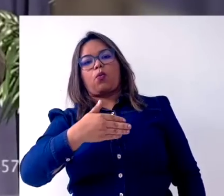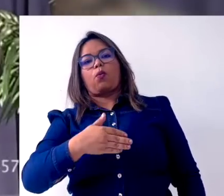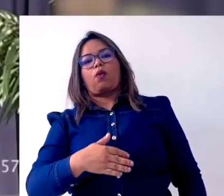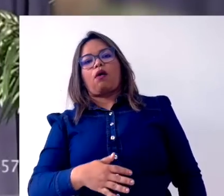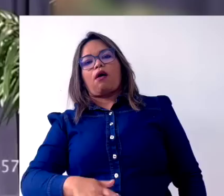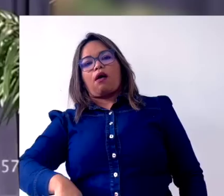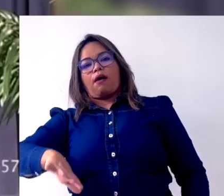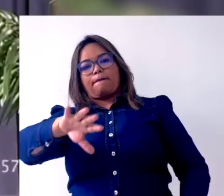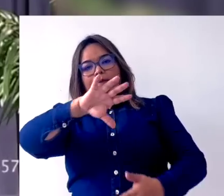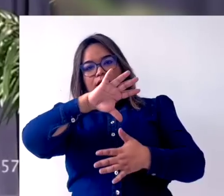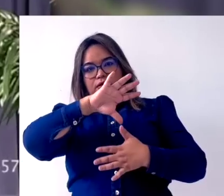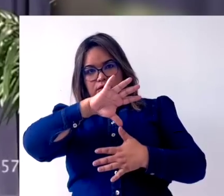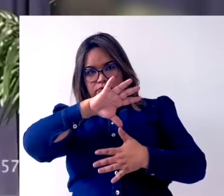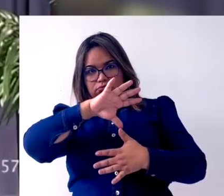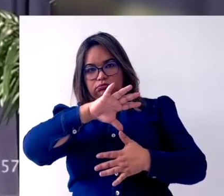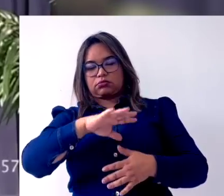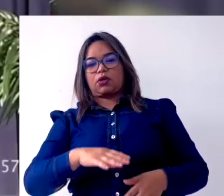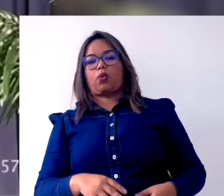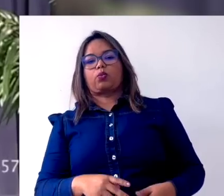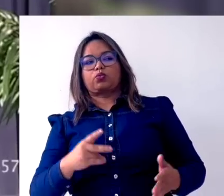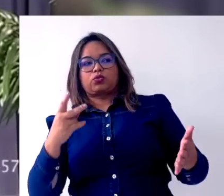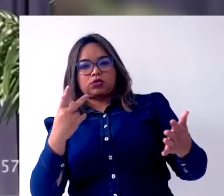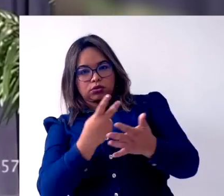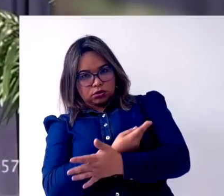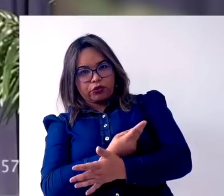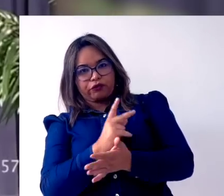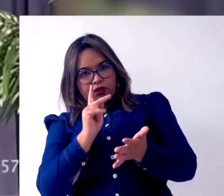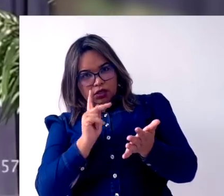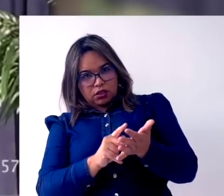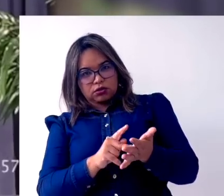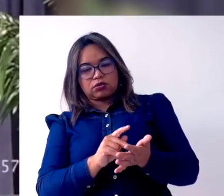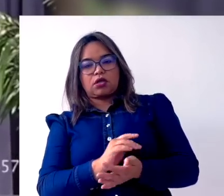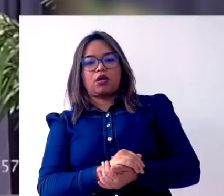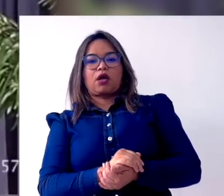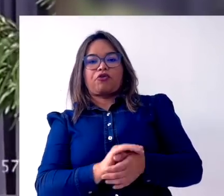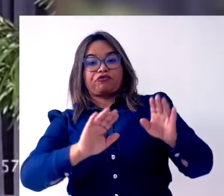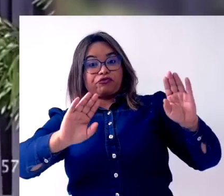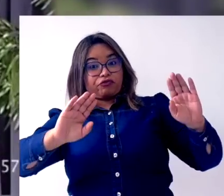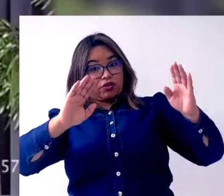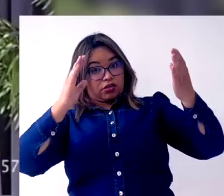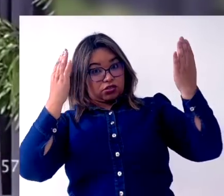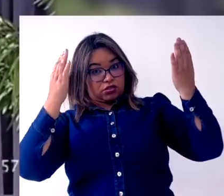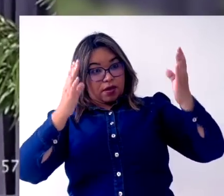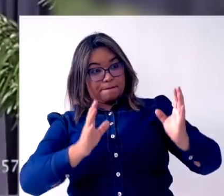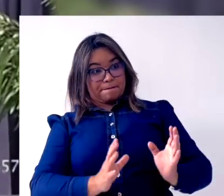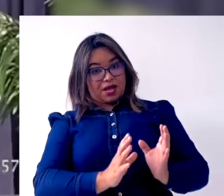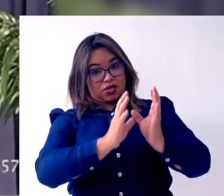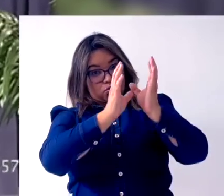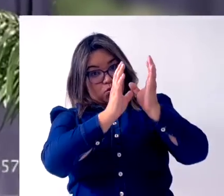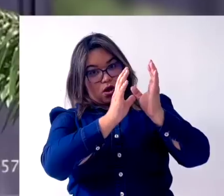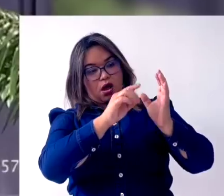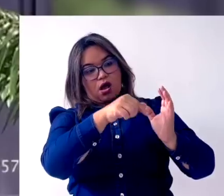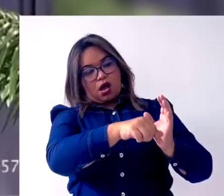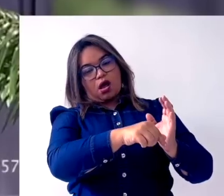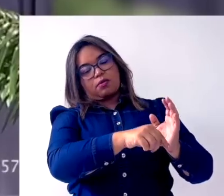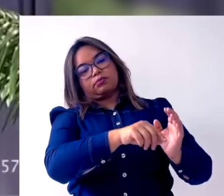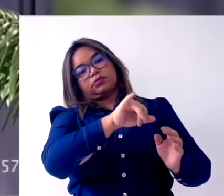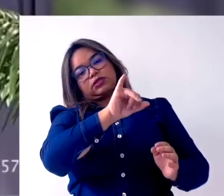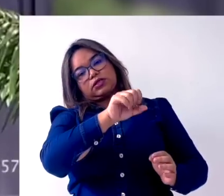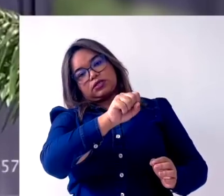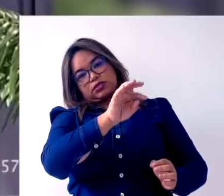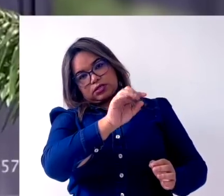Foi exatamente aí que aconteceu, por falar nisso. Aconteceu que a festa da Páscoa pagã e a festa da Páscoa